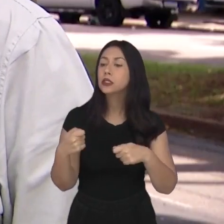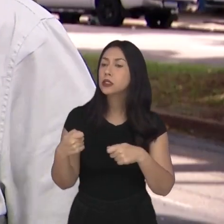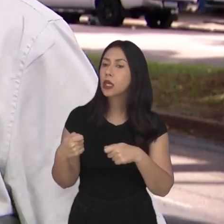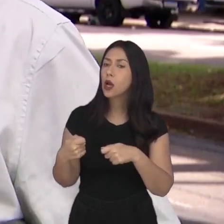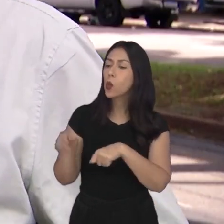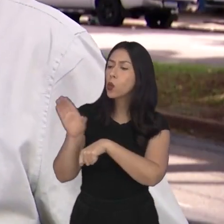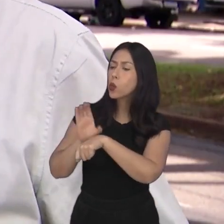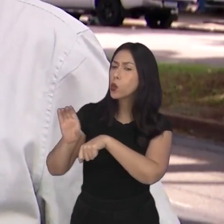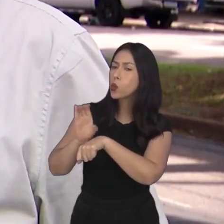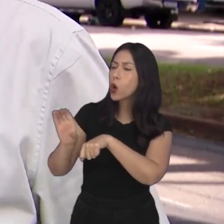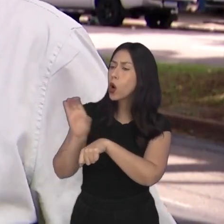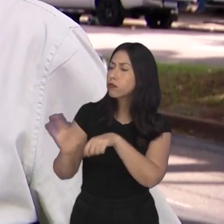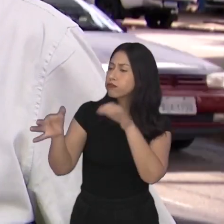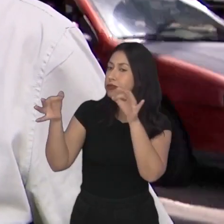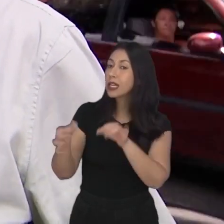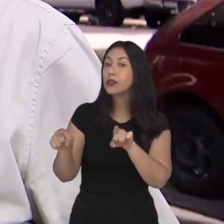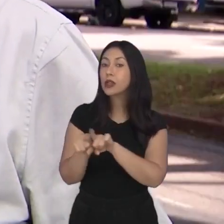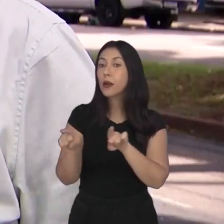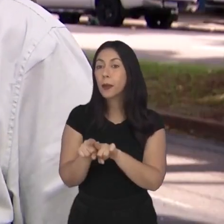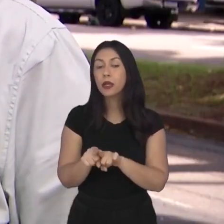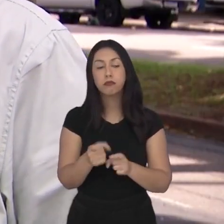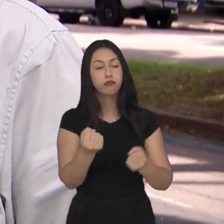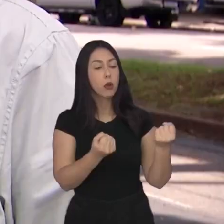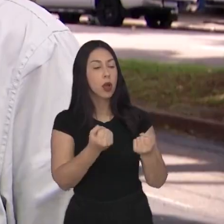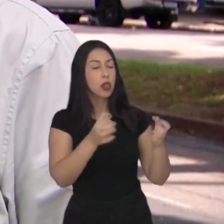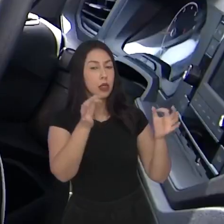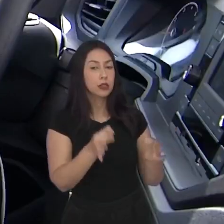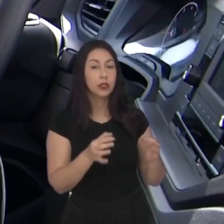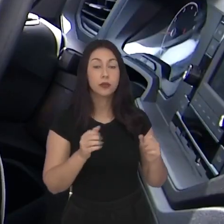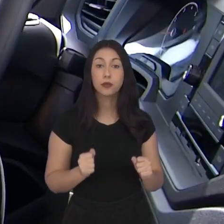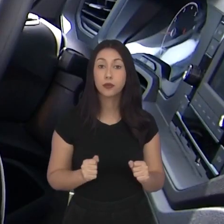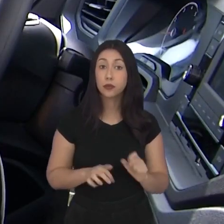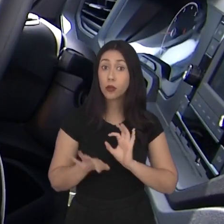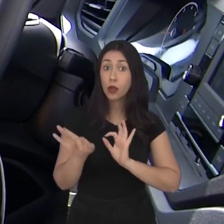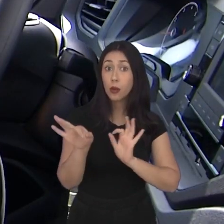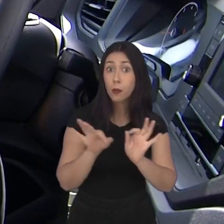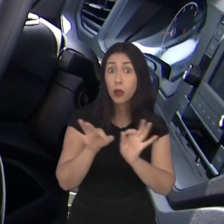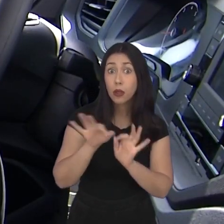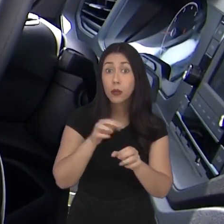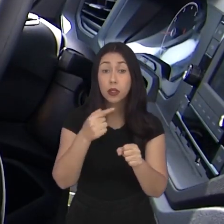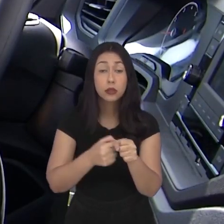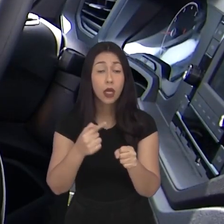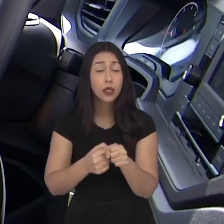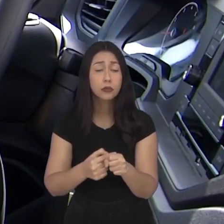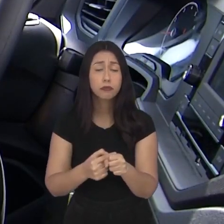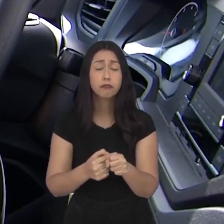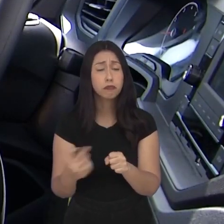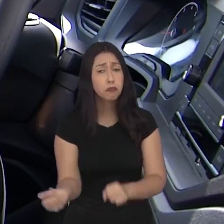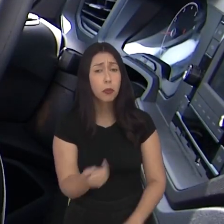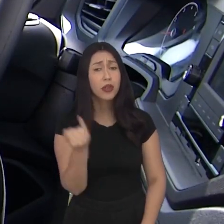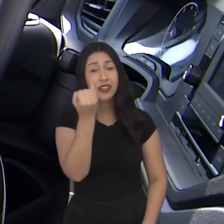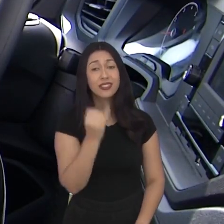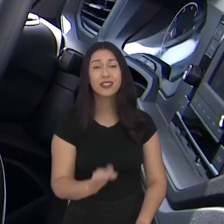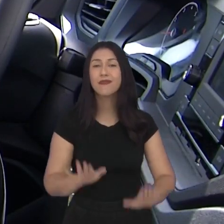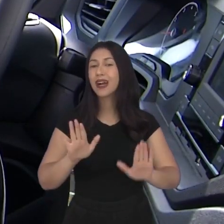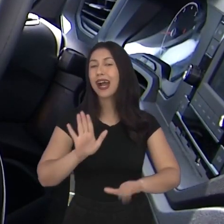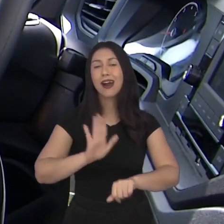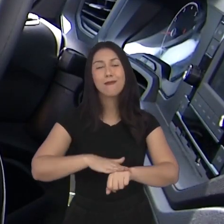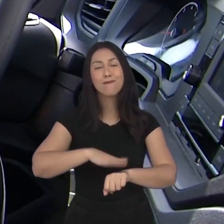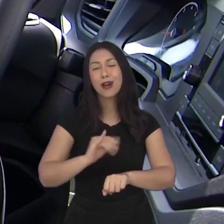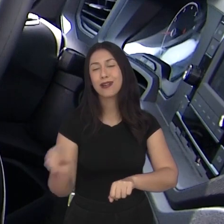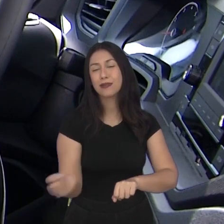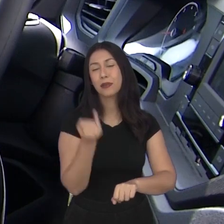papel dos vereadores acompanhar e fiscalizar as ações que compõem o orçamento da cidade. Dados nacionais mostraram